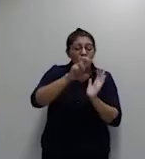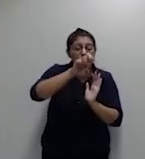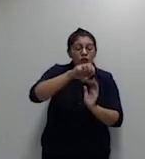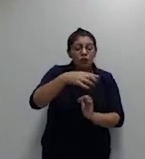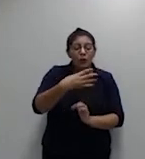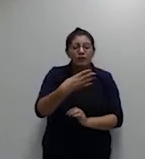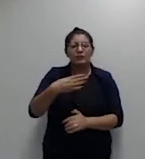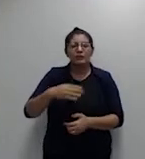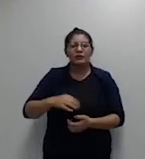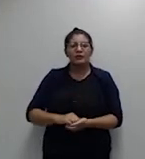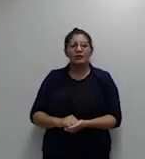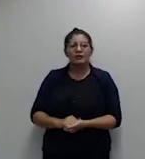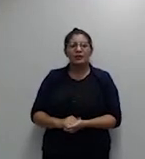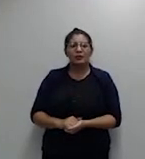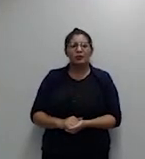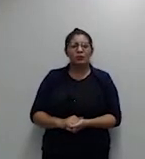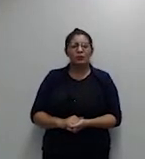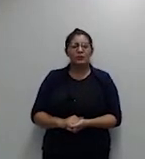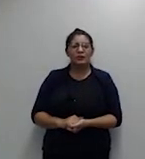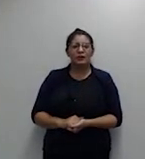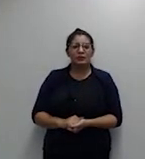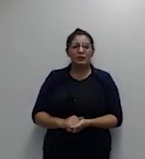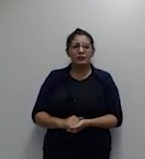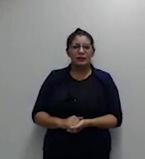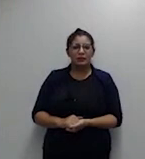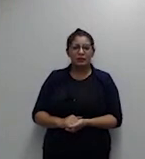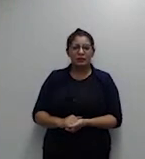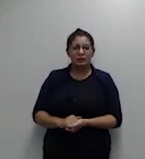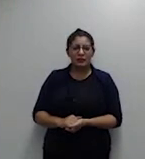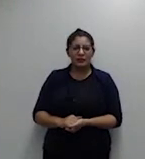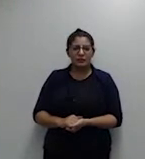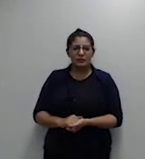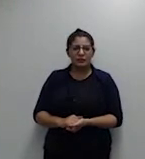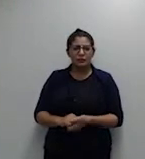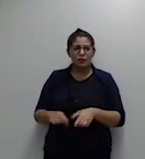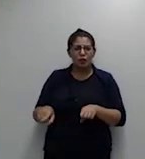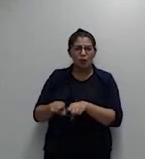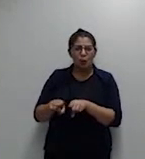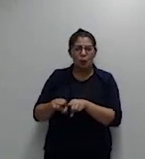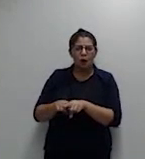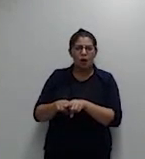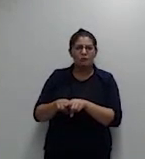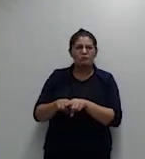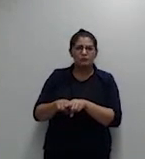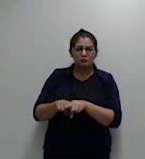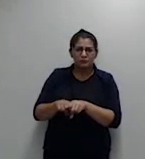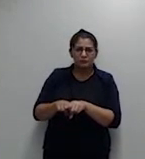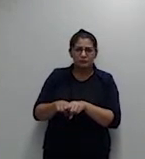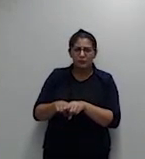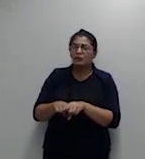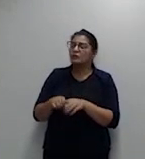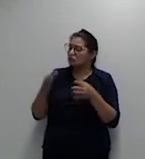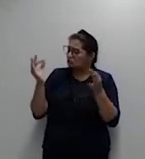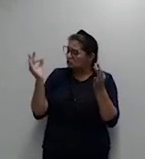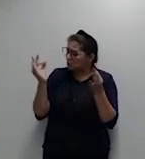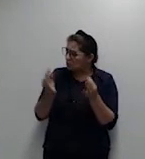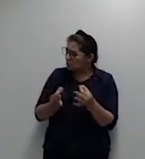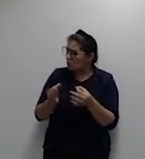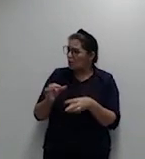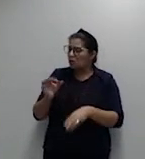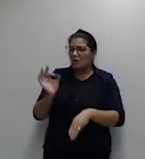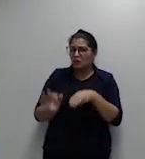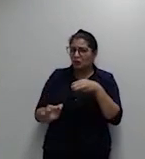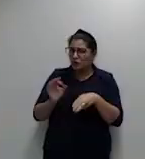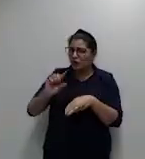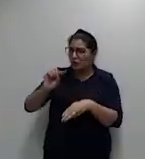emergencial e interferiu atuando com liderança sobre a organização criminosa que se formou para vender ao governo os